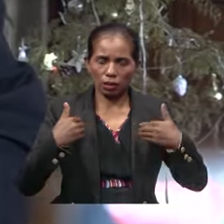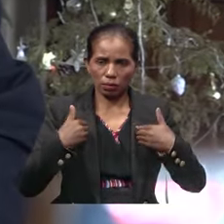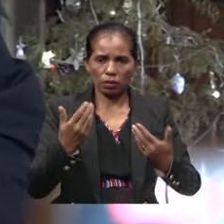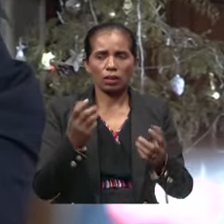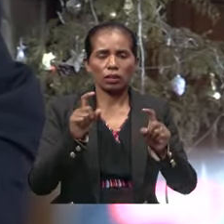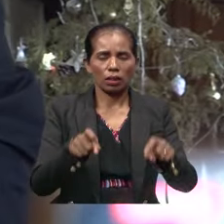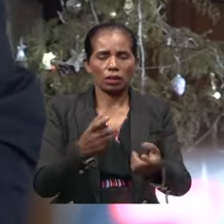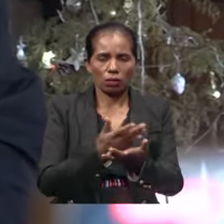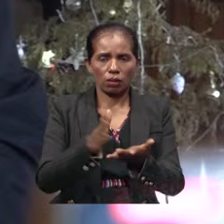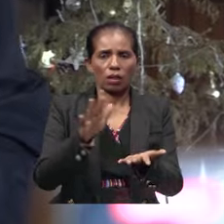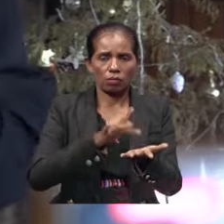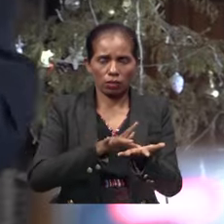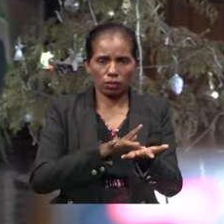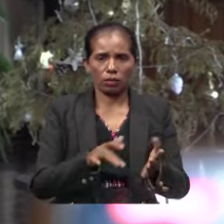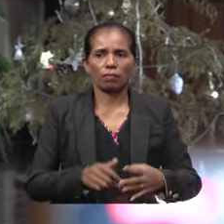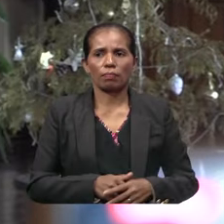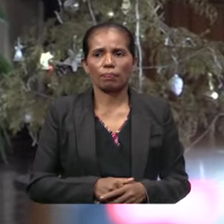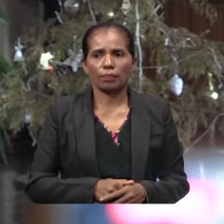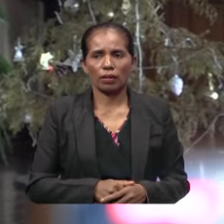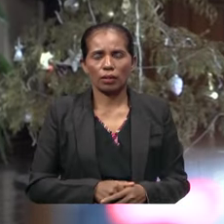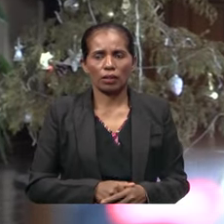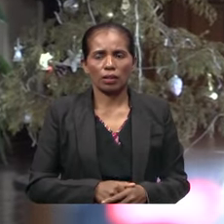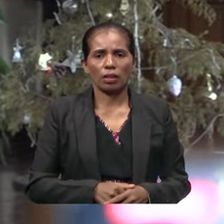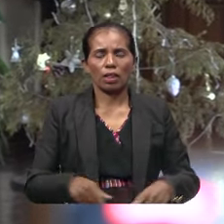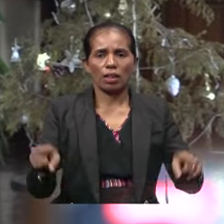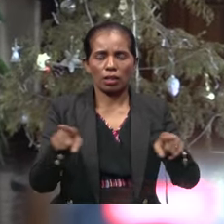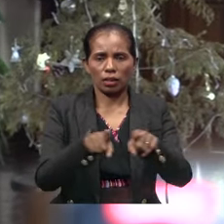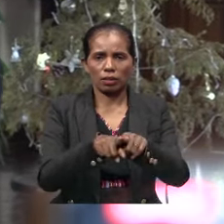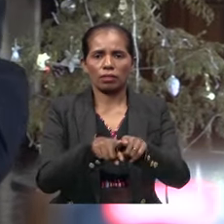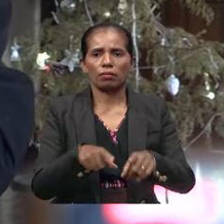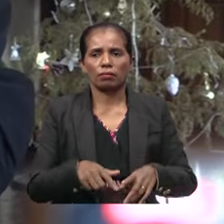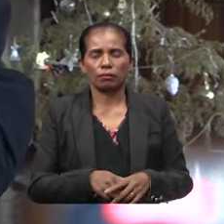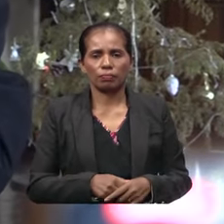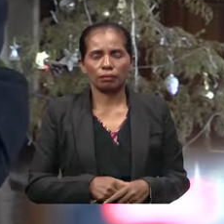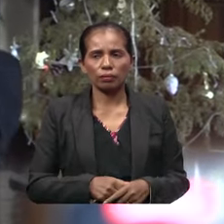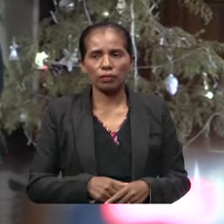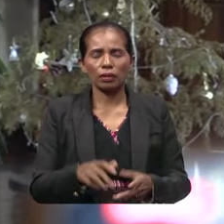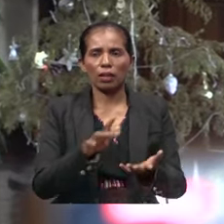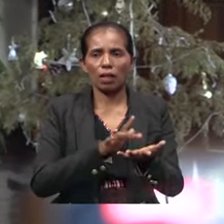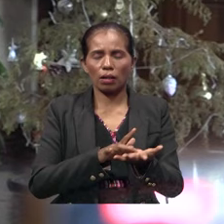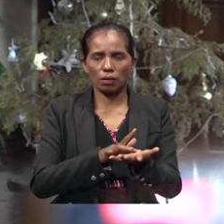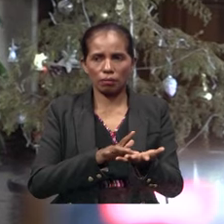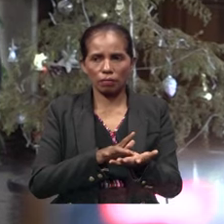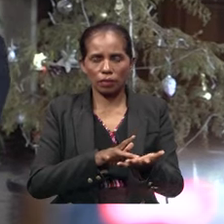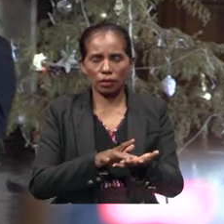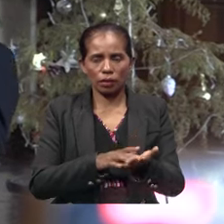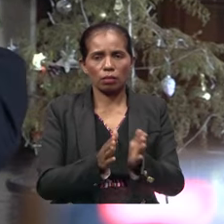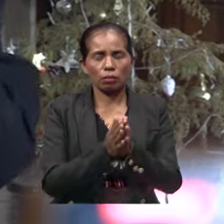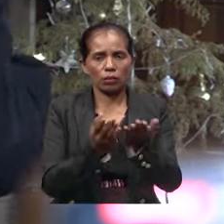ona. Né, bem, bote balo, nessa, aí moro, nessa,